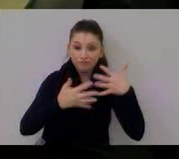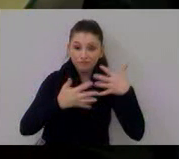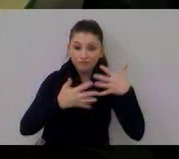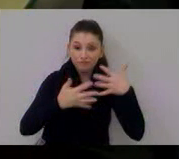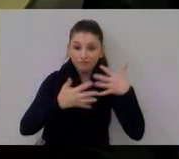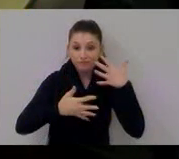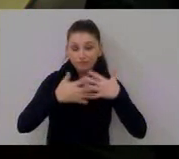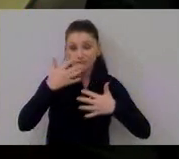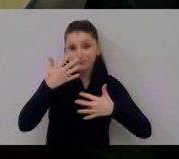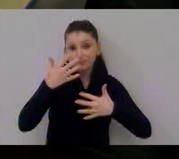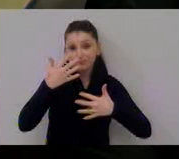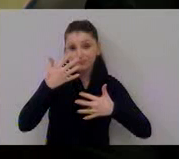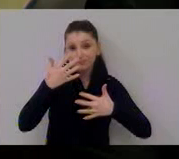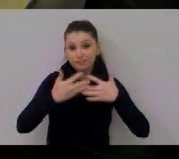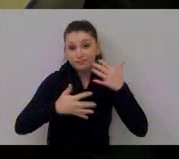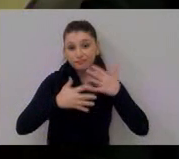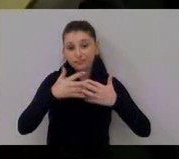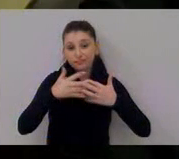cidadãos.